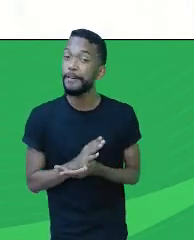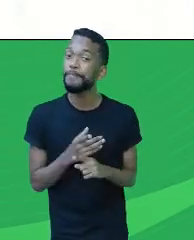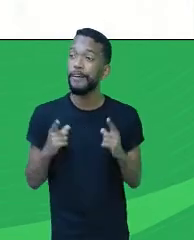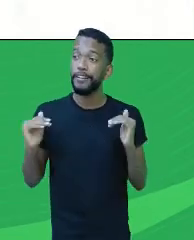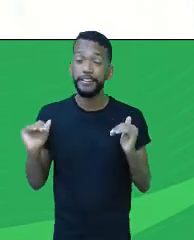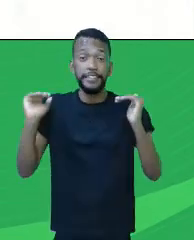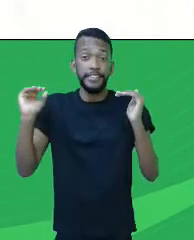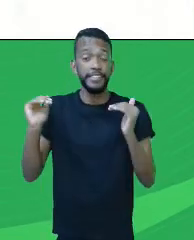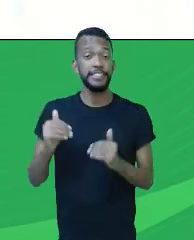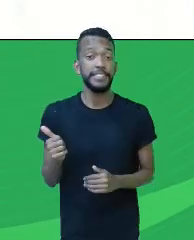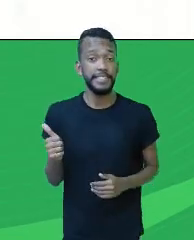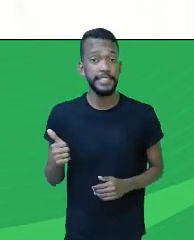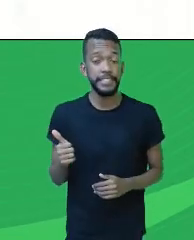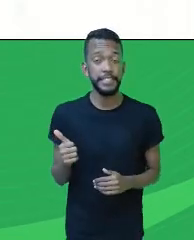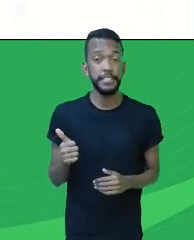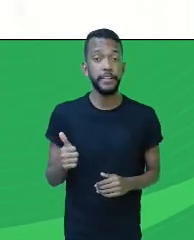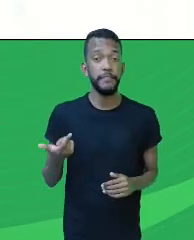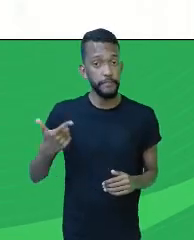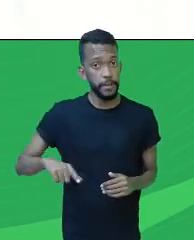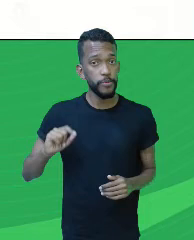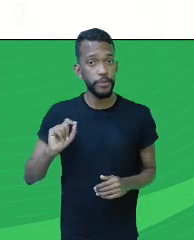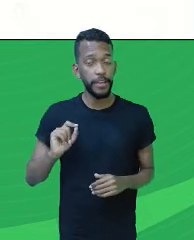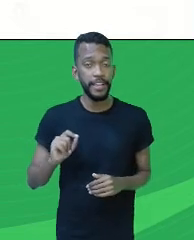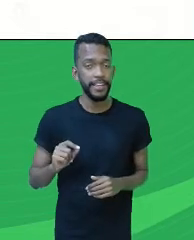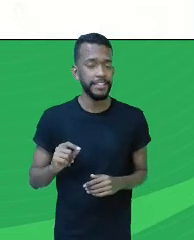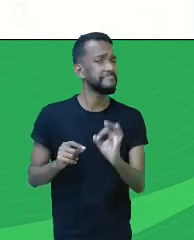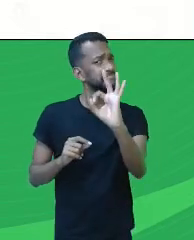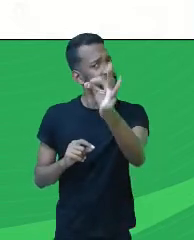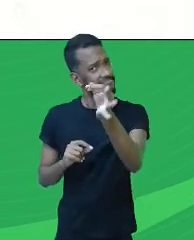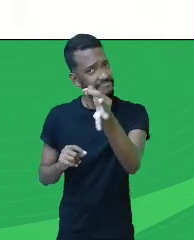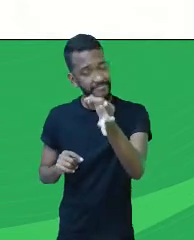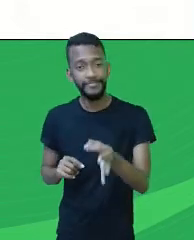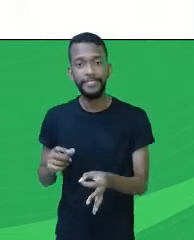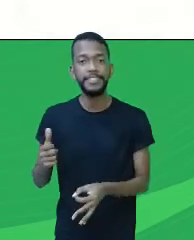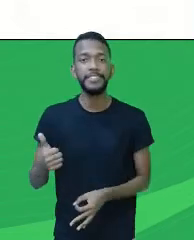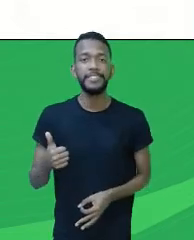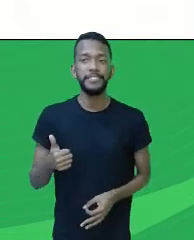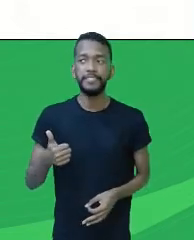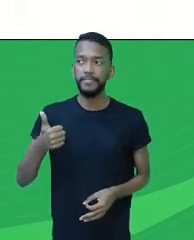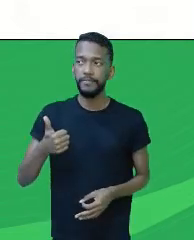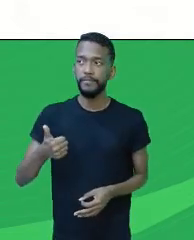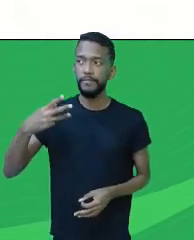do 12º, quem é que vem? Correto, gente! O